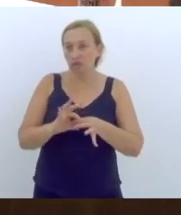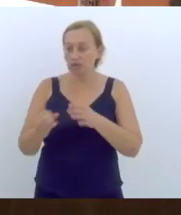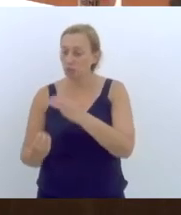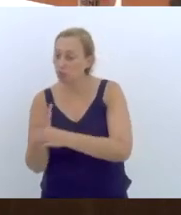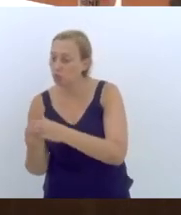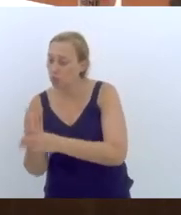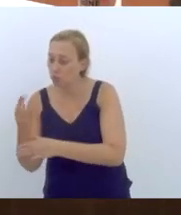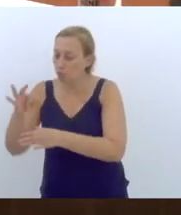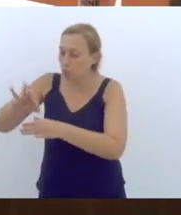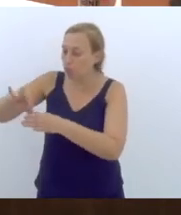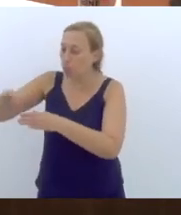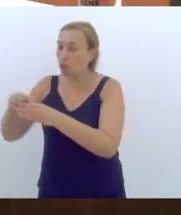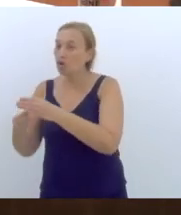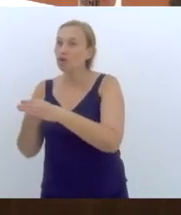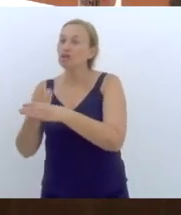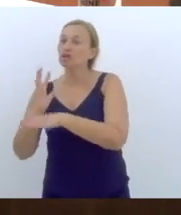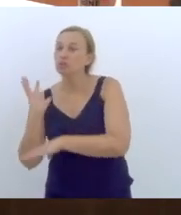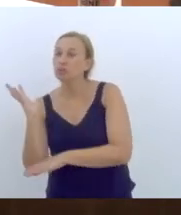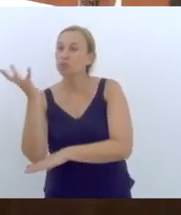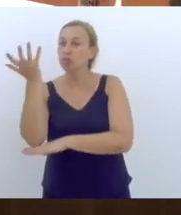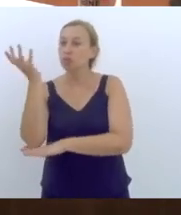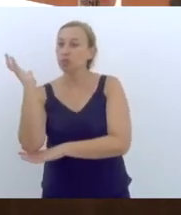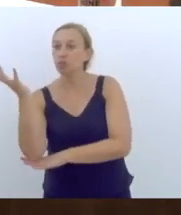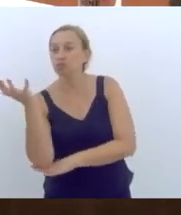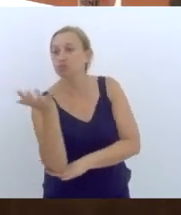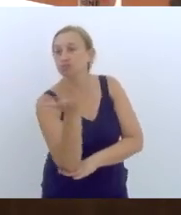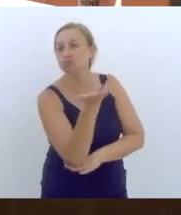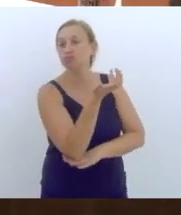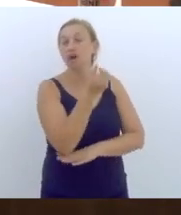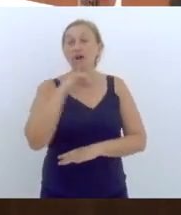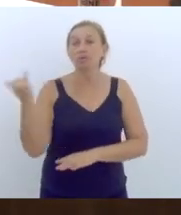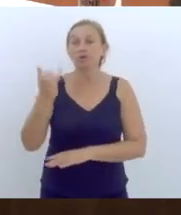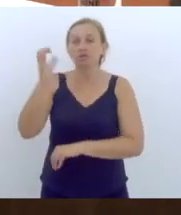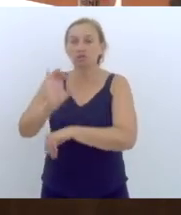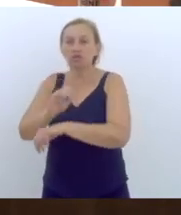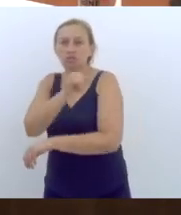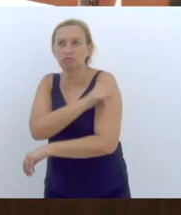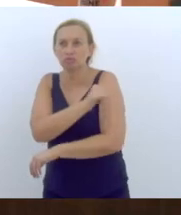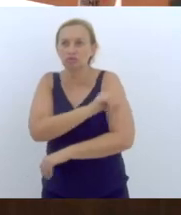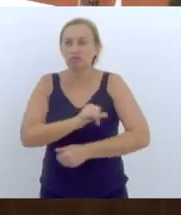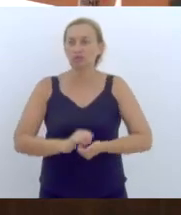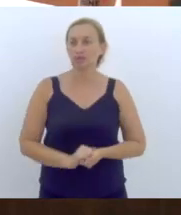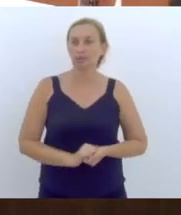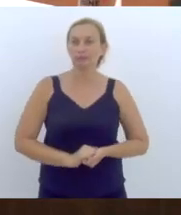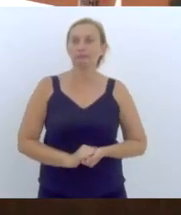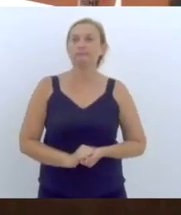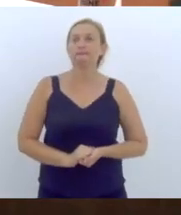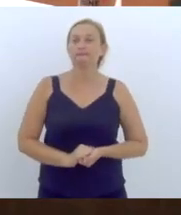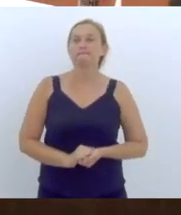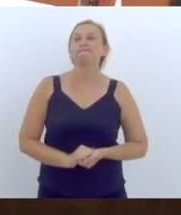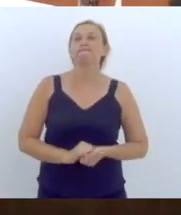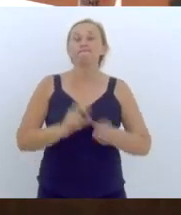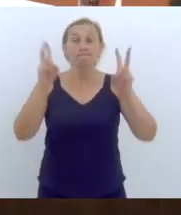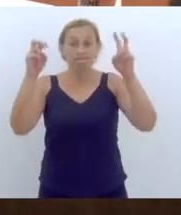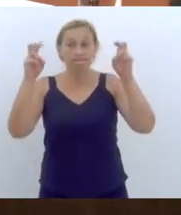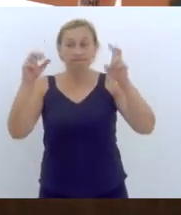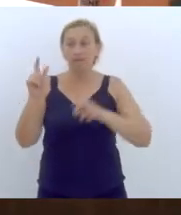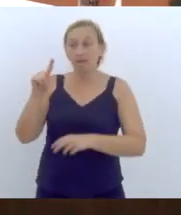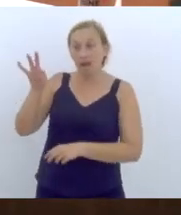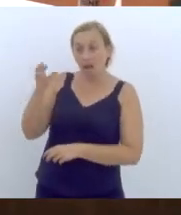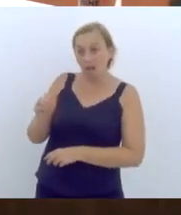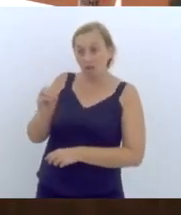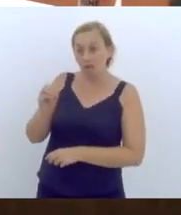a agroflorestas. É muito importante que o Estado do Rio de Janeiro coloque a questão da agroecologia